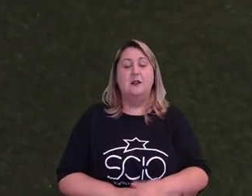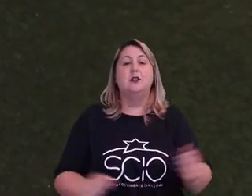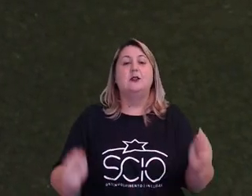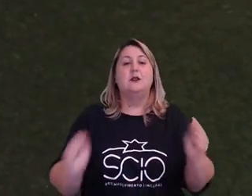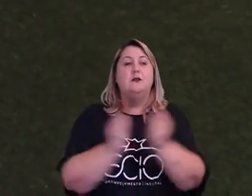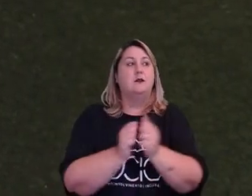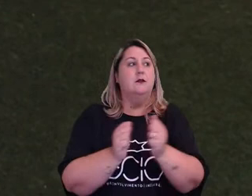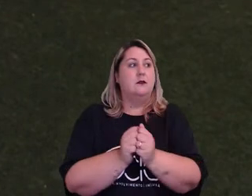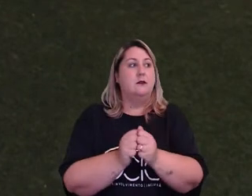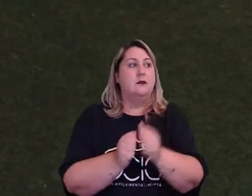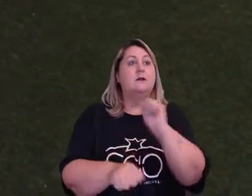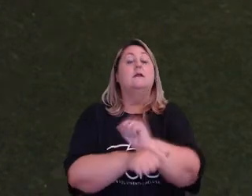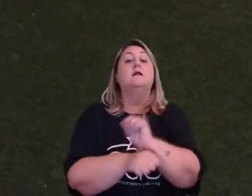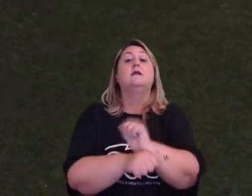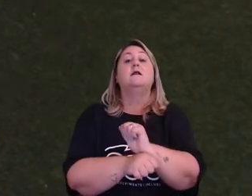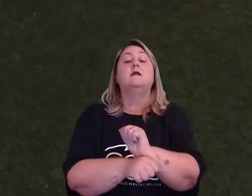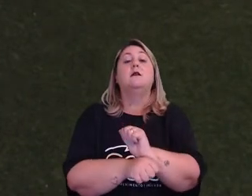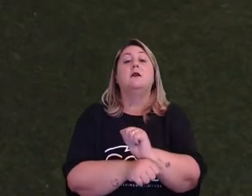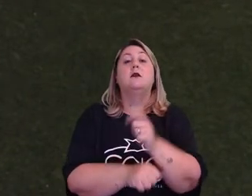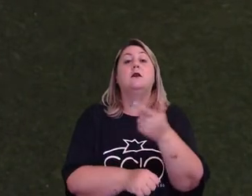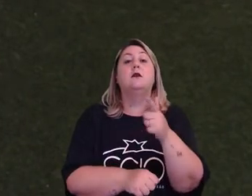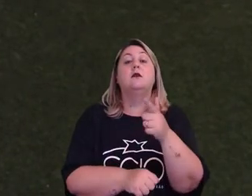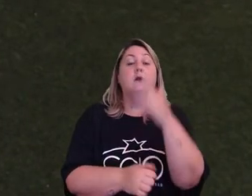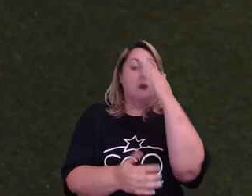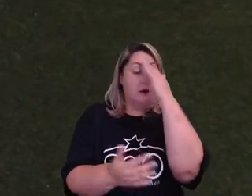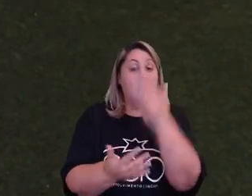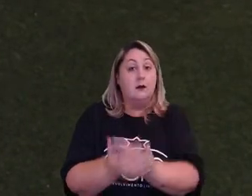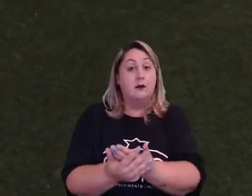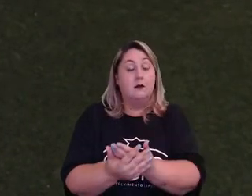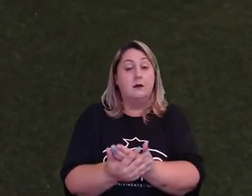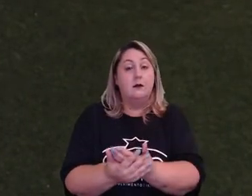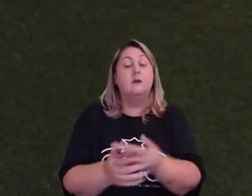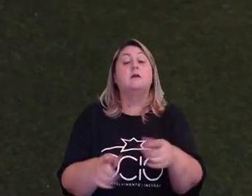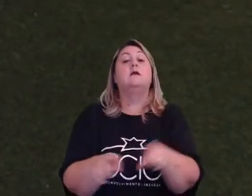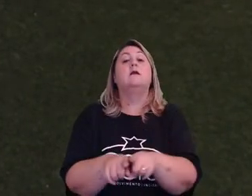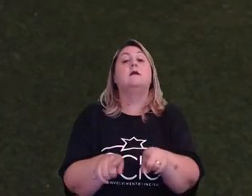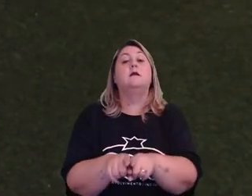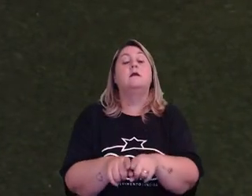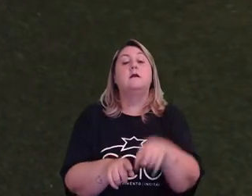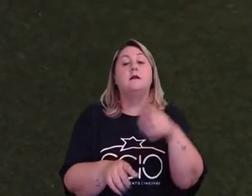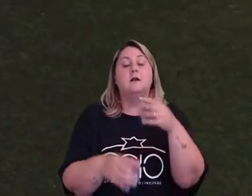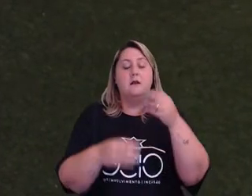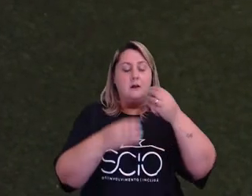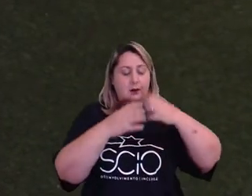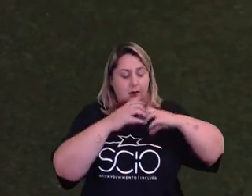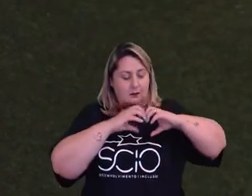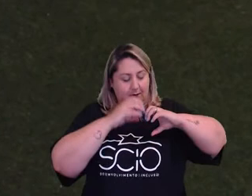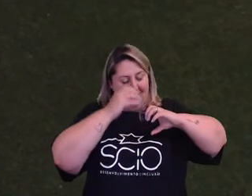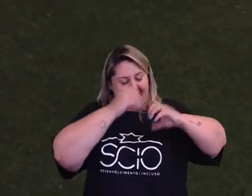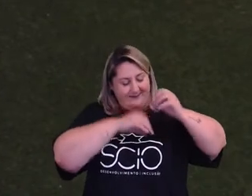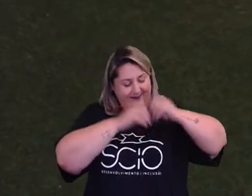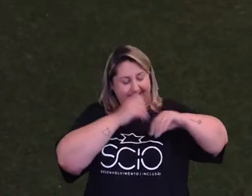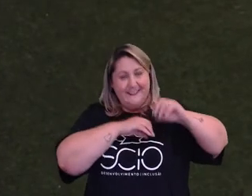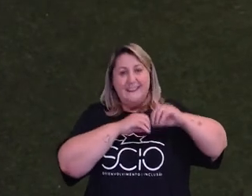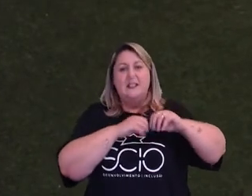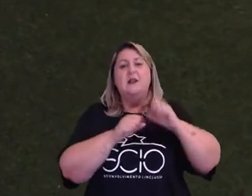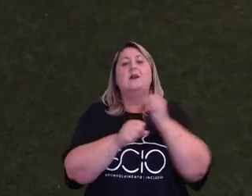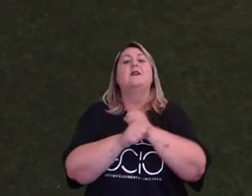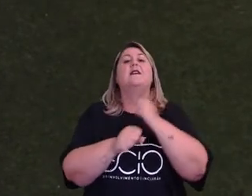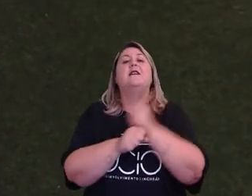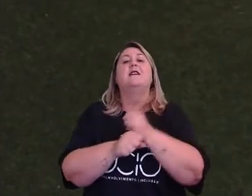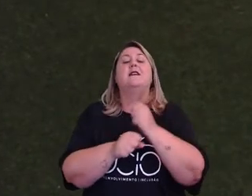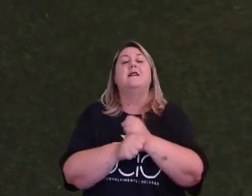junto, e espero que vocês não só acreditem nisso, mas tragam isso no seu coração, para a gente